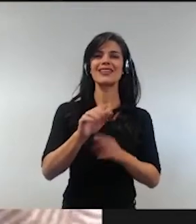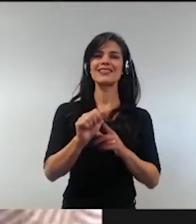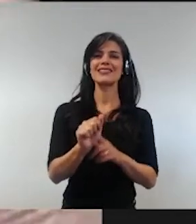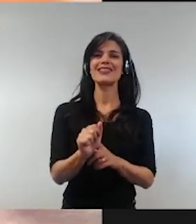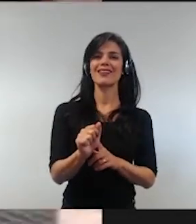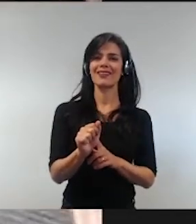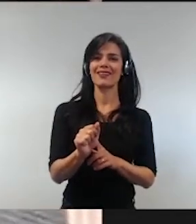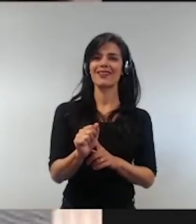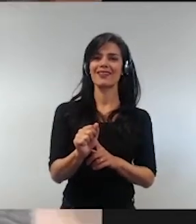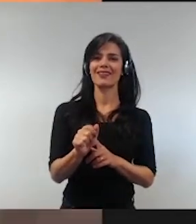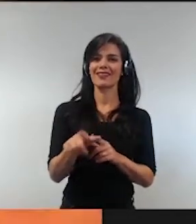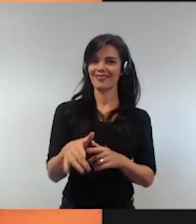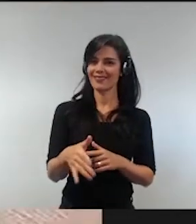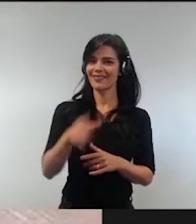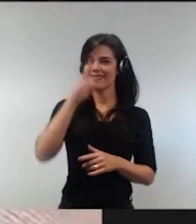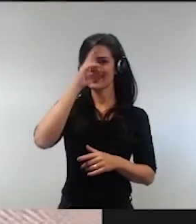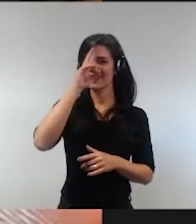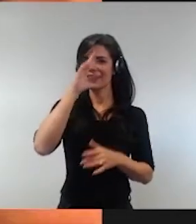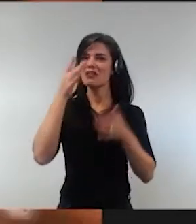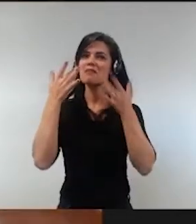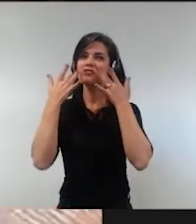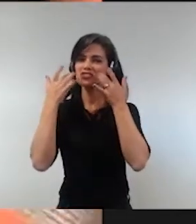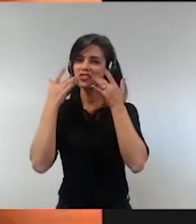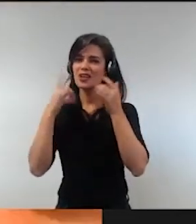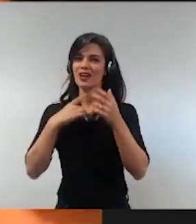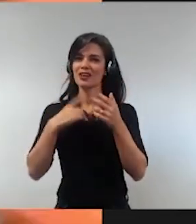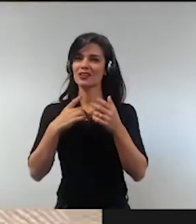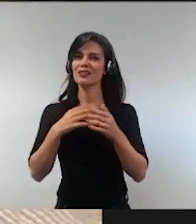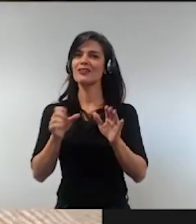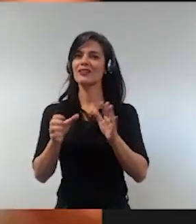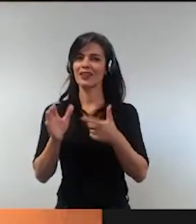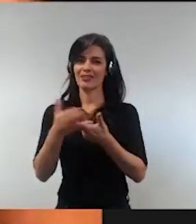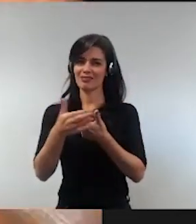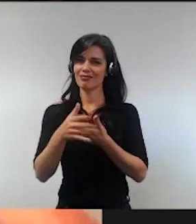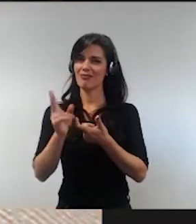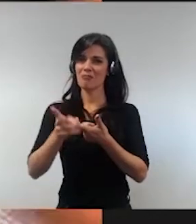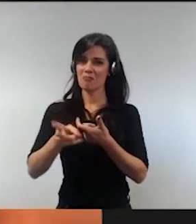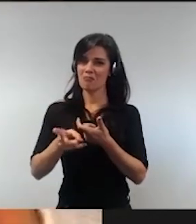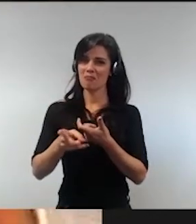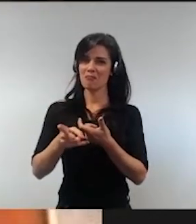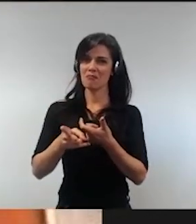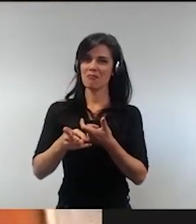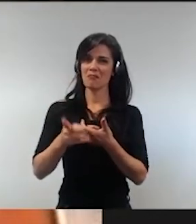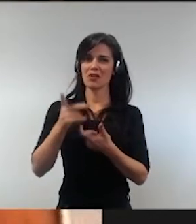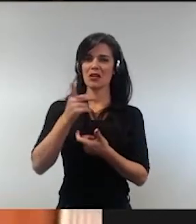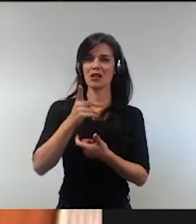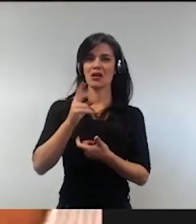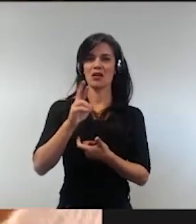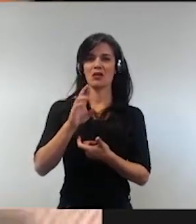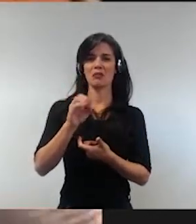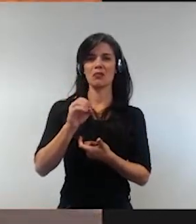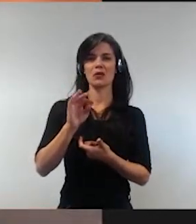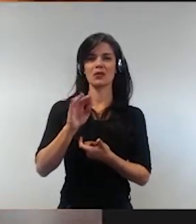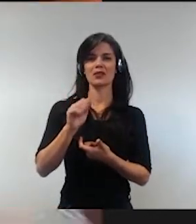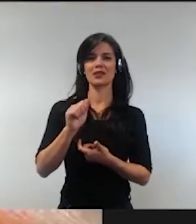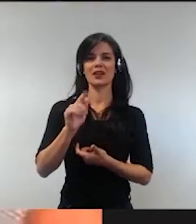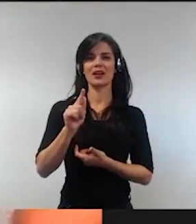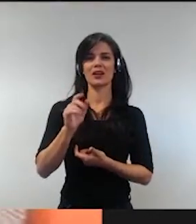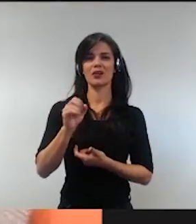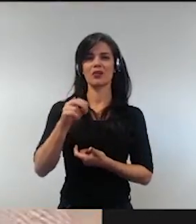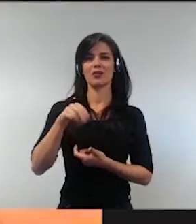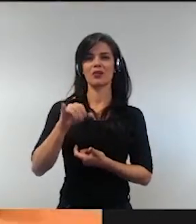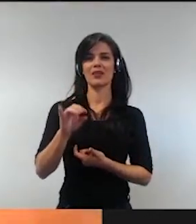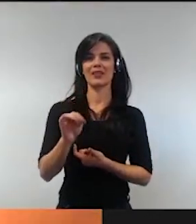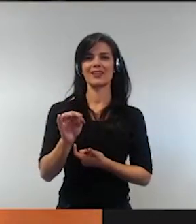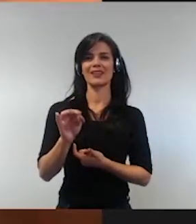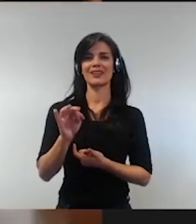teatro havia o protagonista, e existe até hoje. São palavras semelhantes. Nós temos antagonistas e